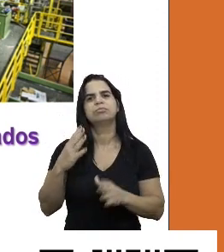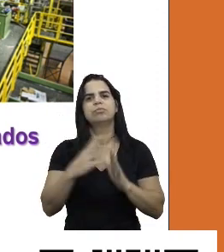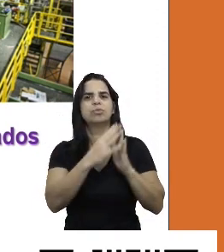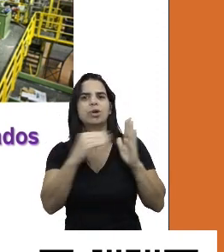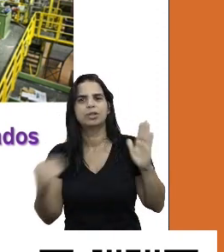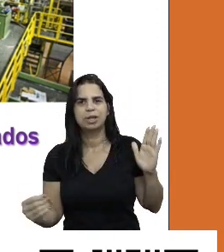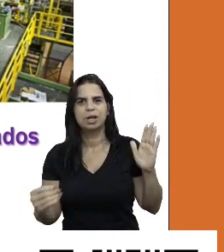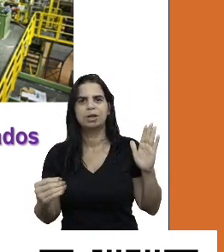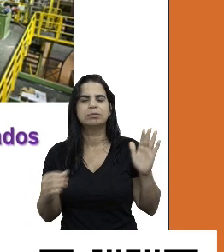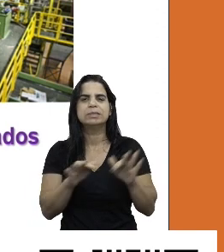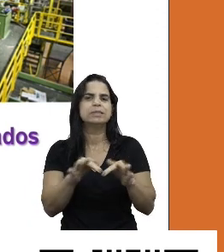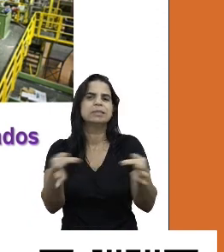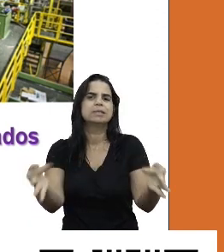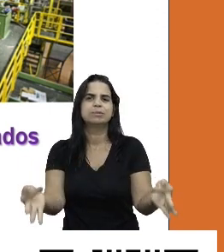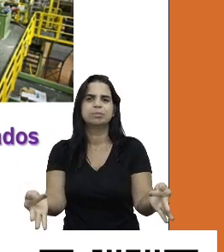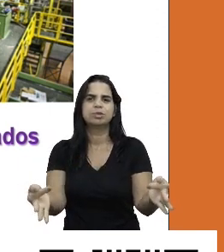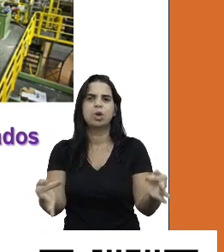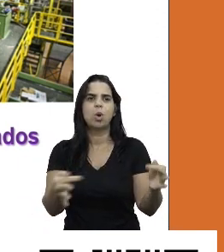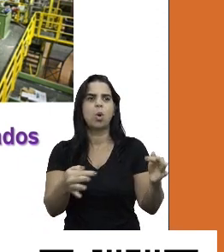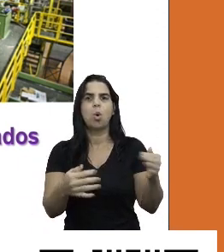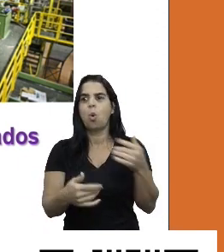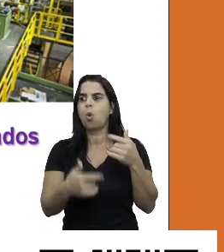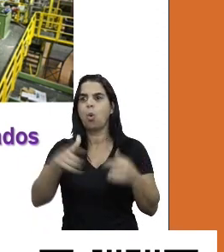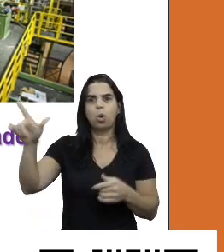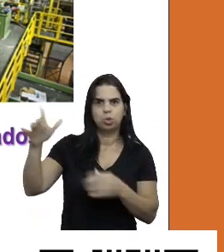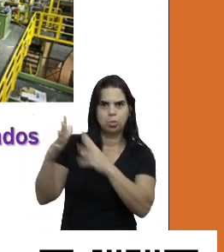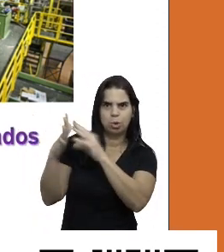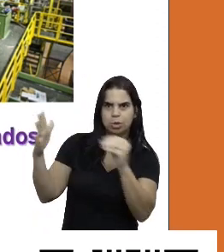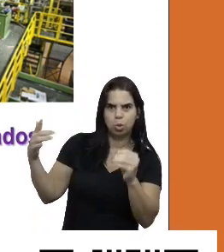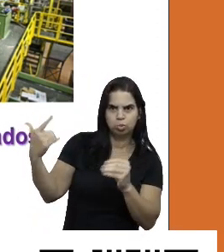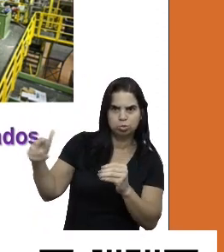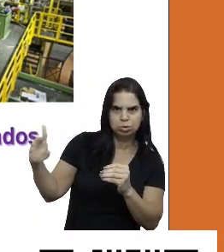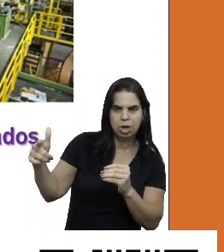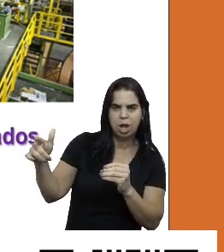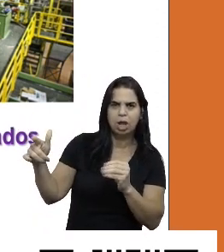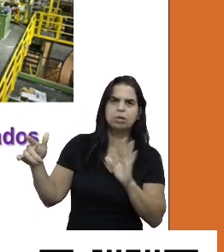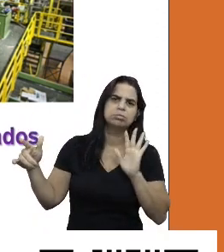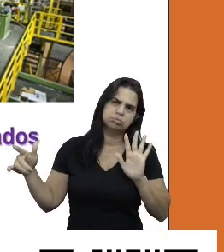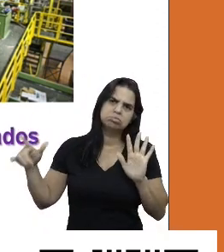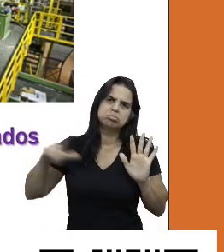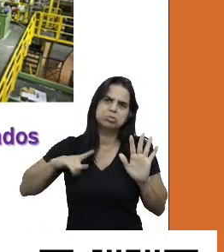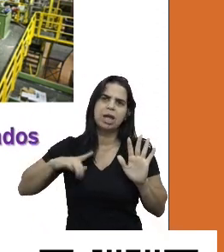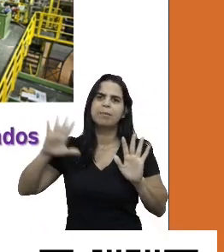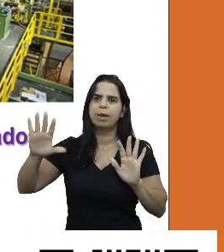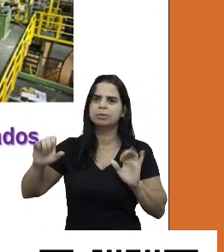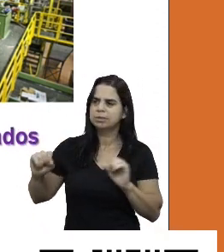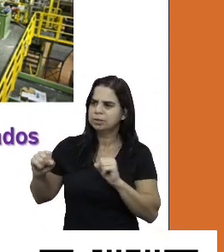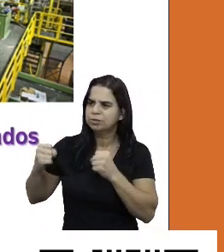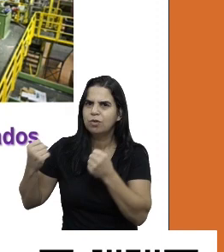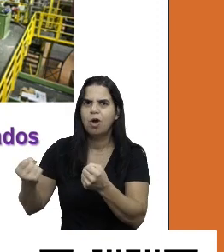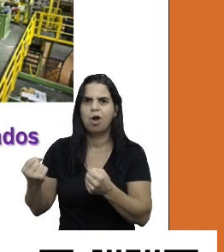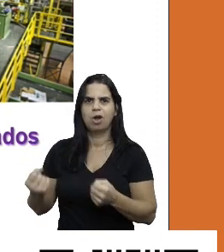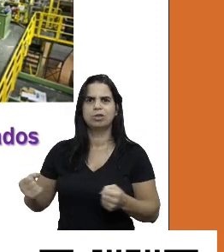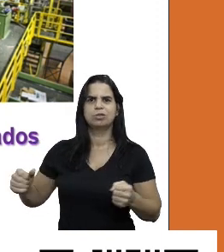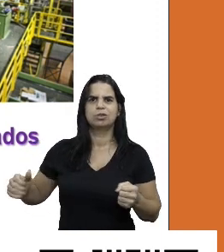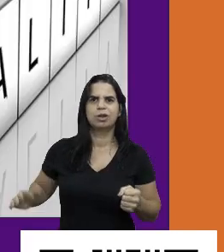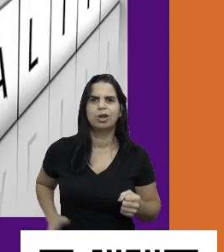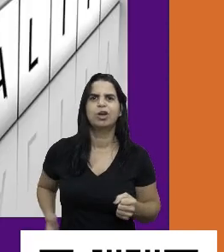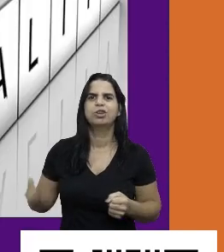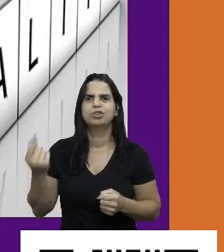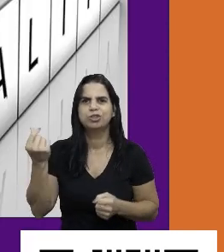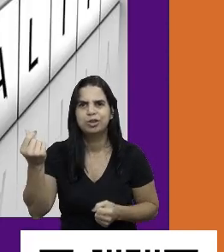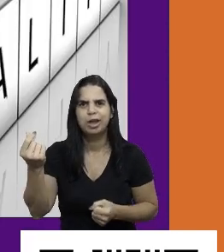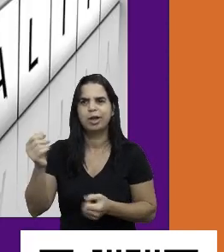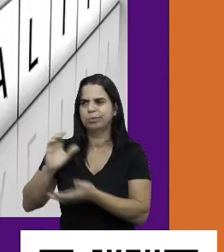simples significa que no outro modelo não tem não mas eu vou entregar muito mais força e dinheiro para conseguir sair do outro lado quando a gente fala de